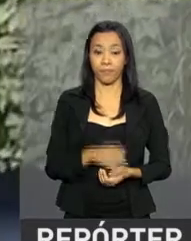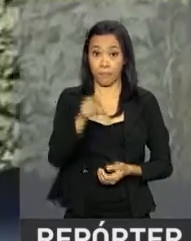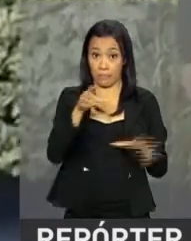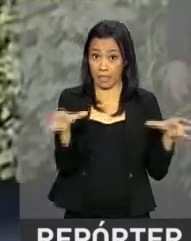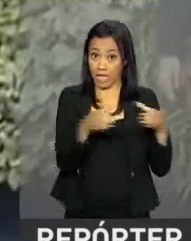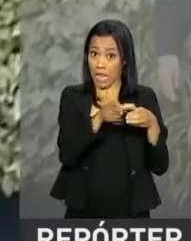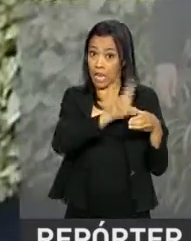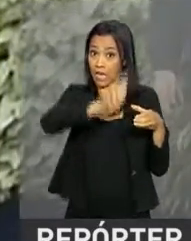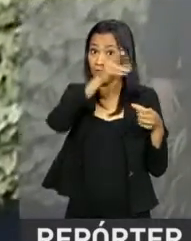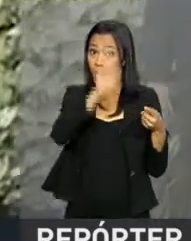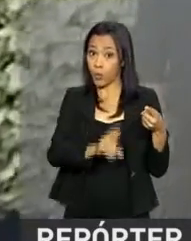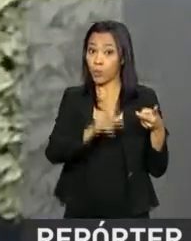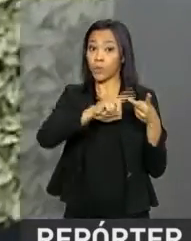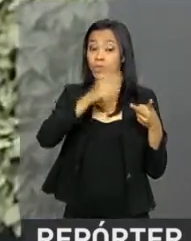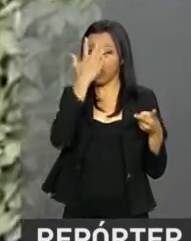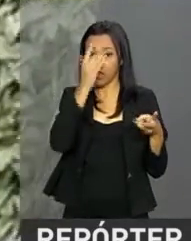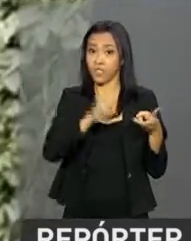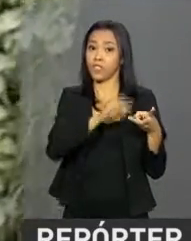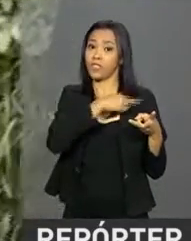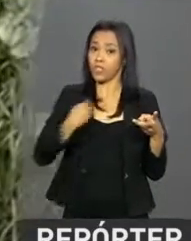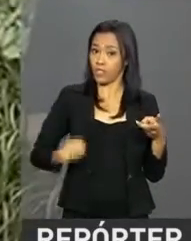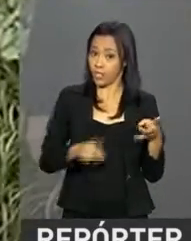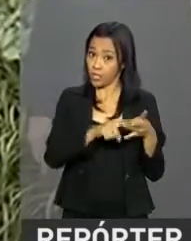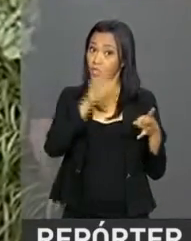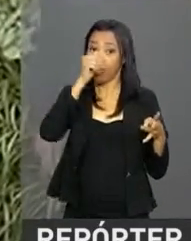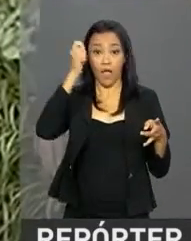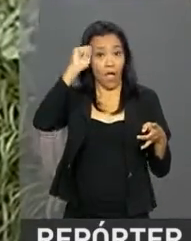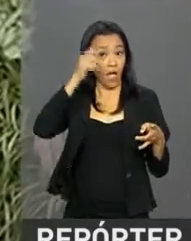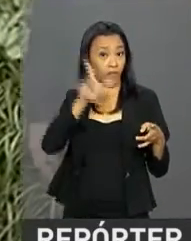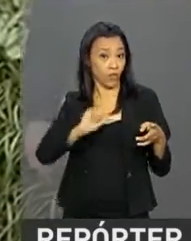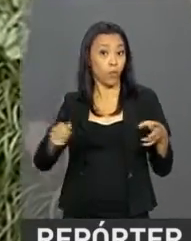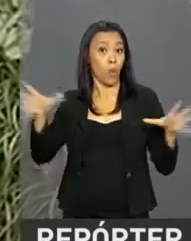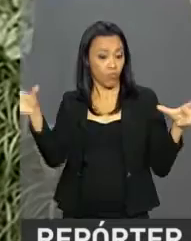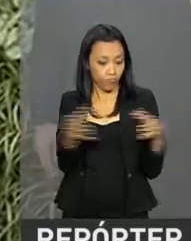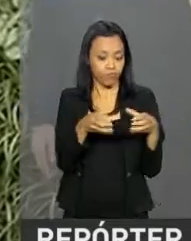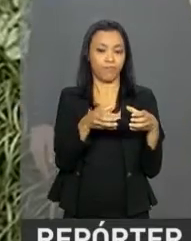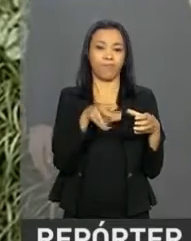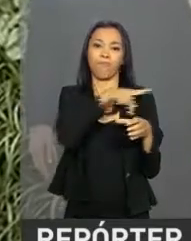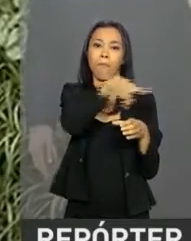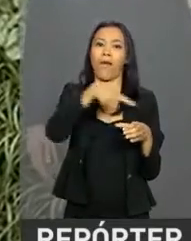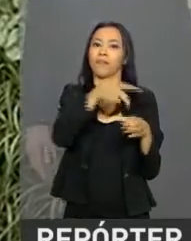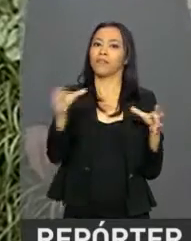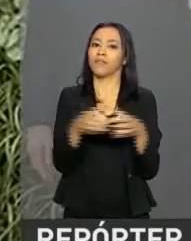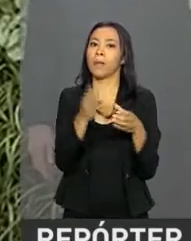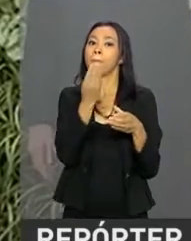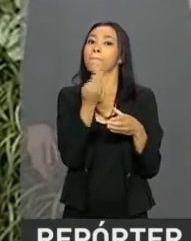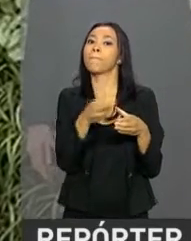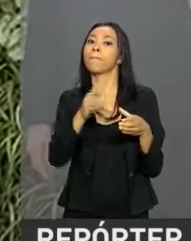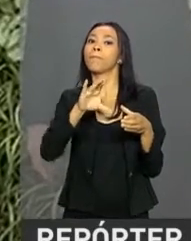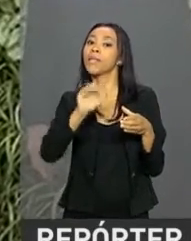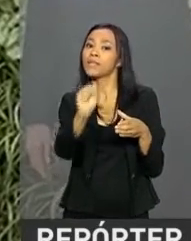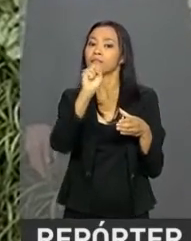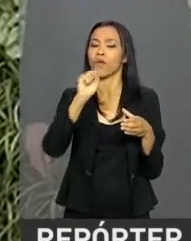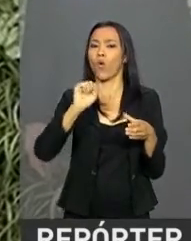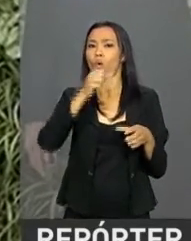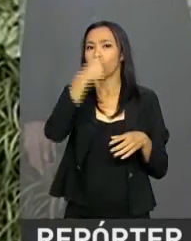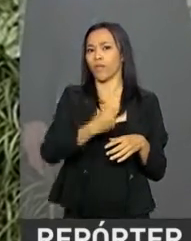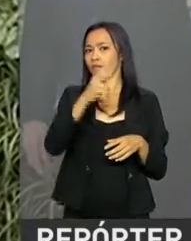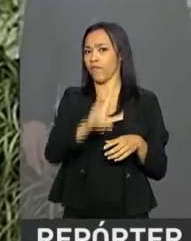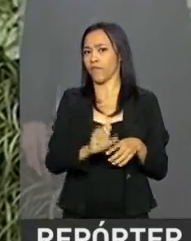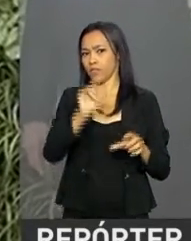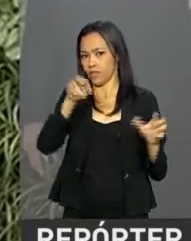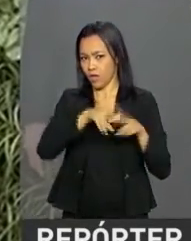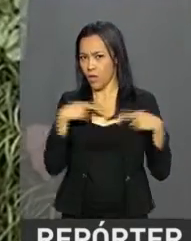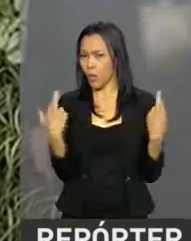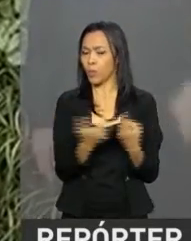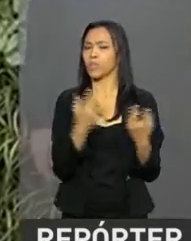Líderes do Brasil, Rússia, Índia, China e África do Sul, países que formam o BRICS, estão reunidos pela 8ª vez. A agenda de domingo teve início